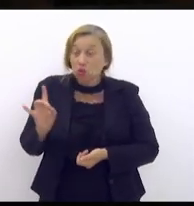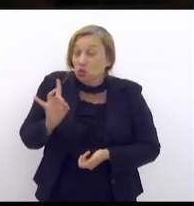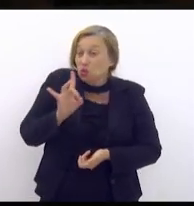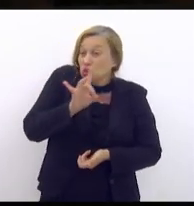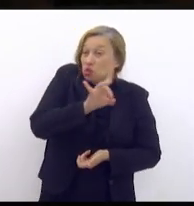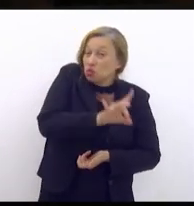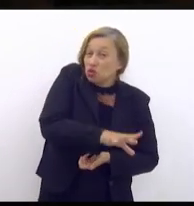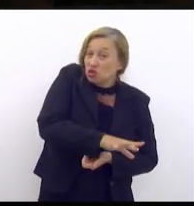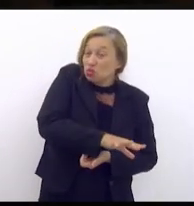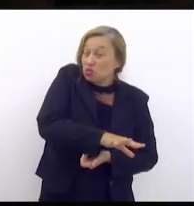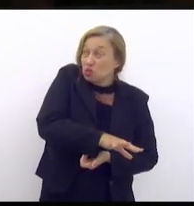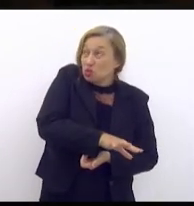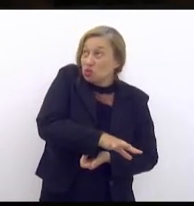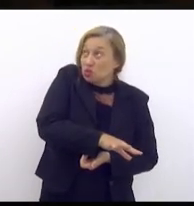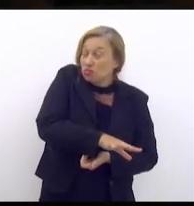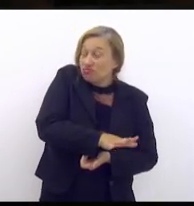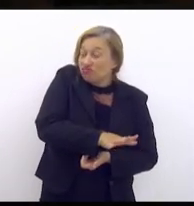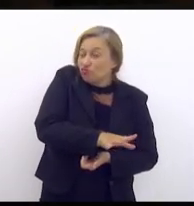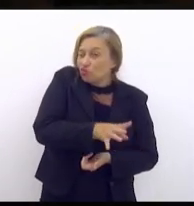últimos